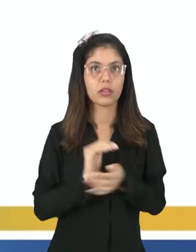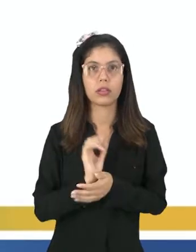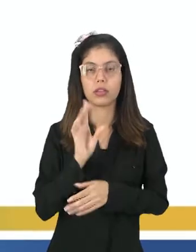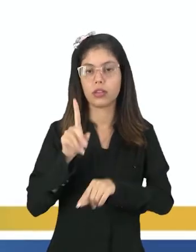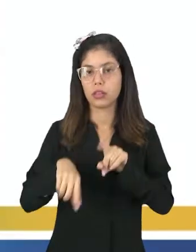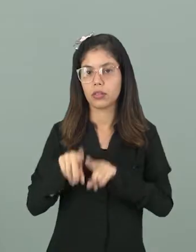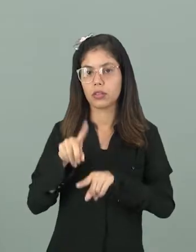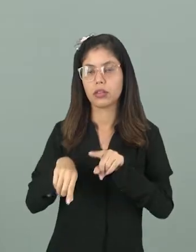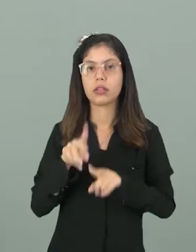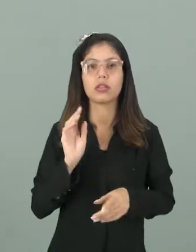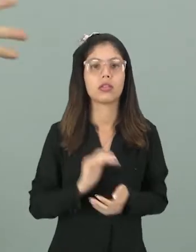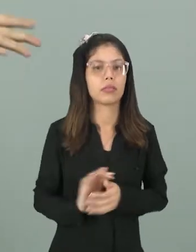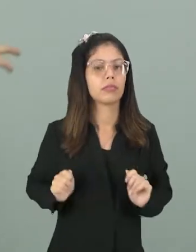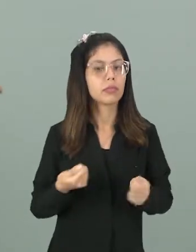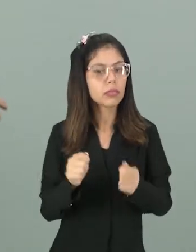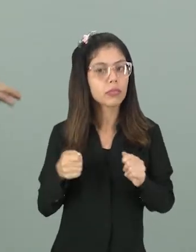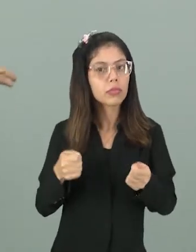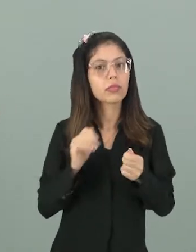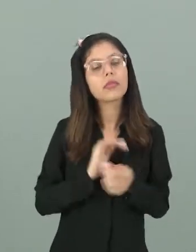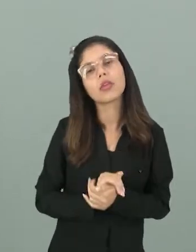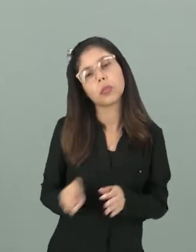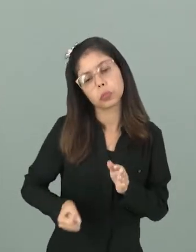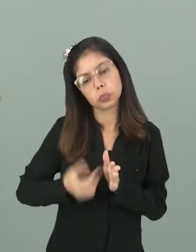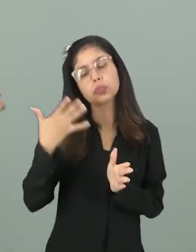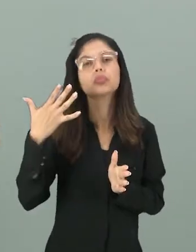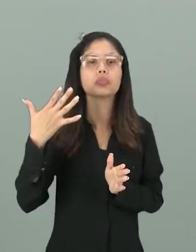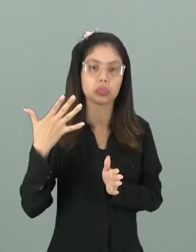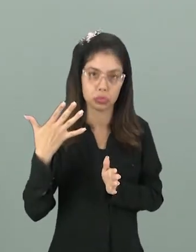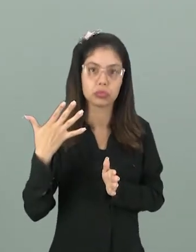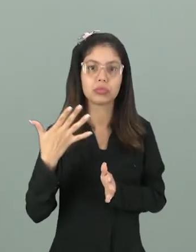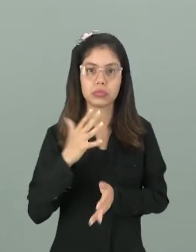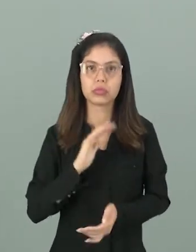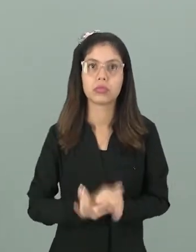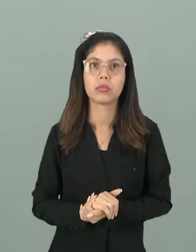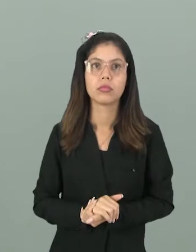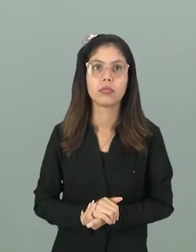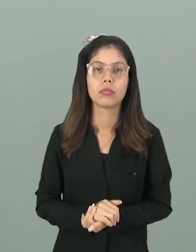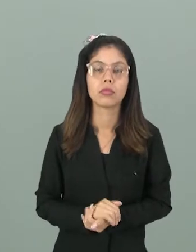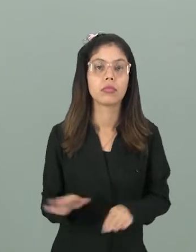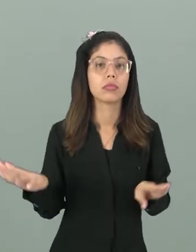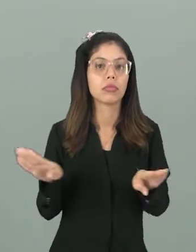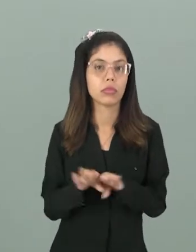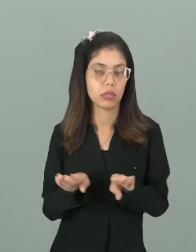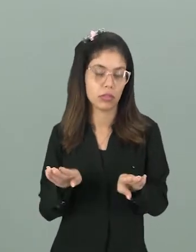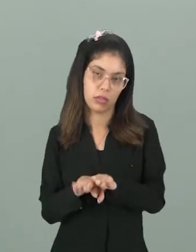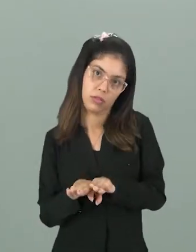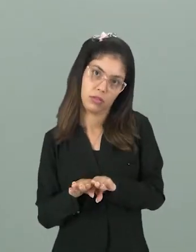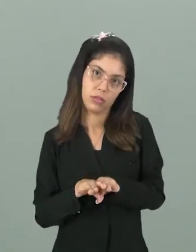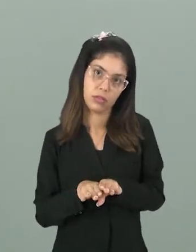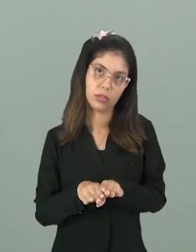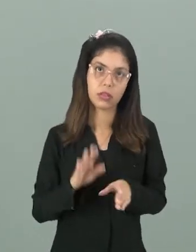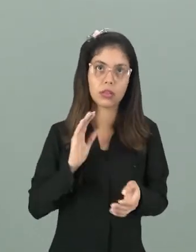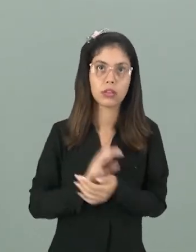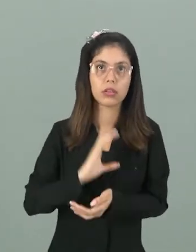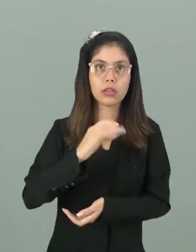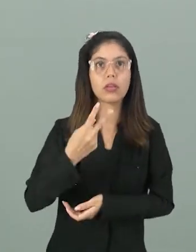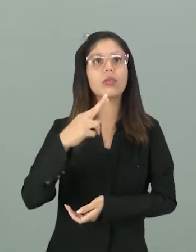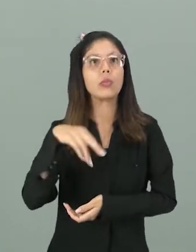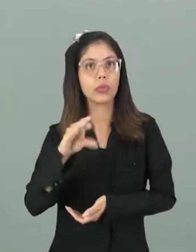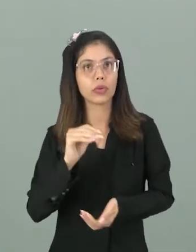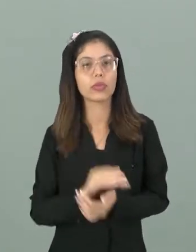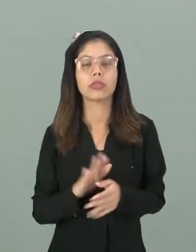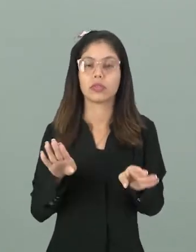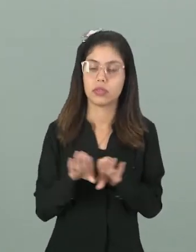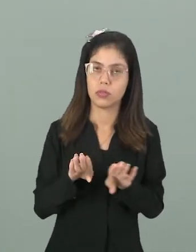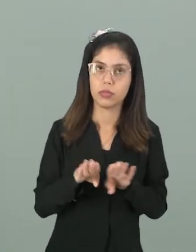aí para uma série de produtos que são usados no nosso dia a dia. E também, entre os compostos sintéticos, nós